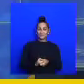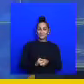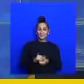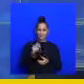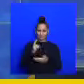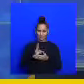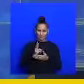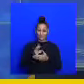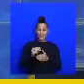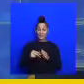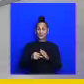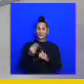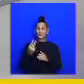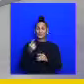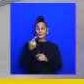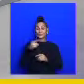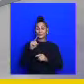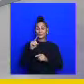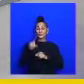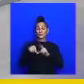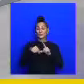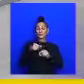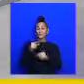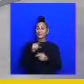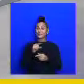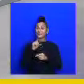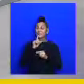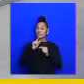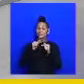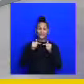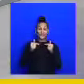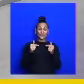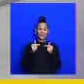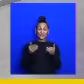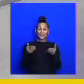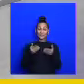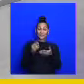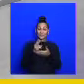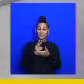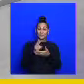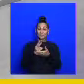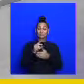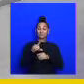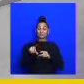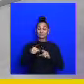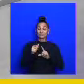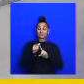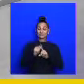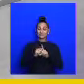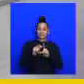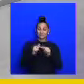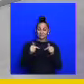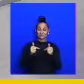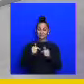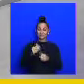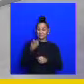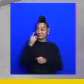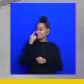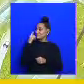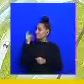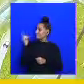Vamos direto à segunda e última etapa do sorteio do dia de sorte. Agora passaremos ao sorteio do mês da sorte.